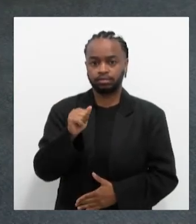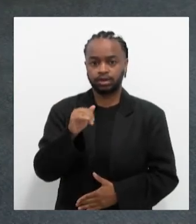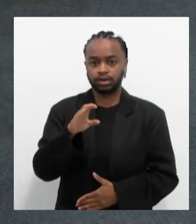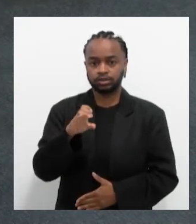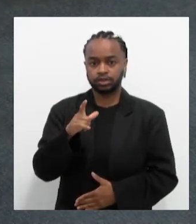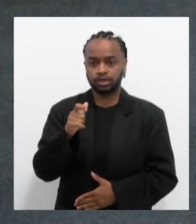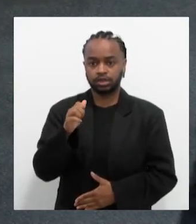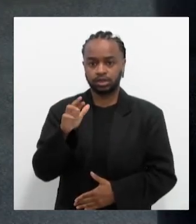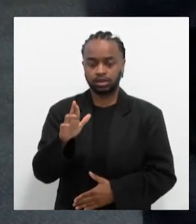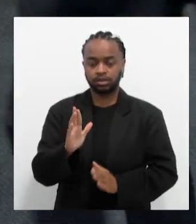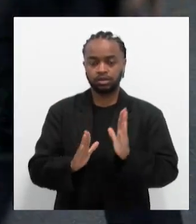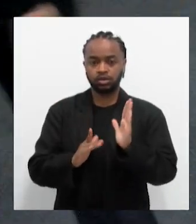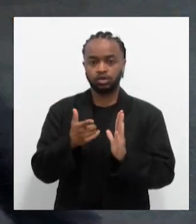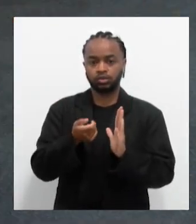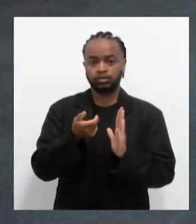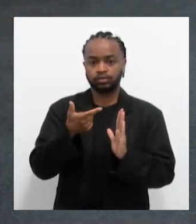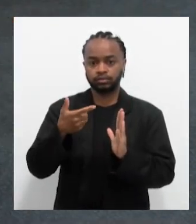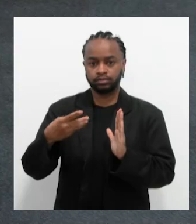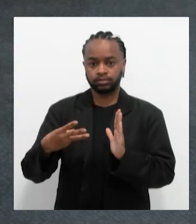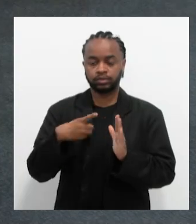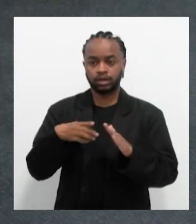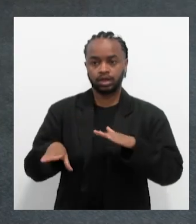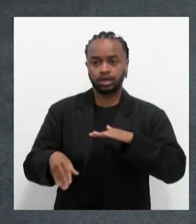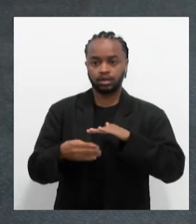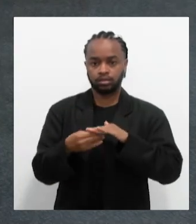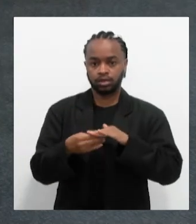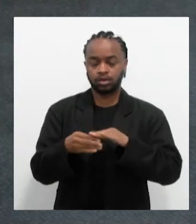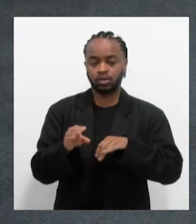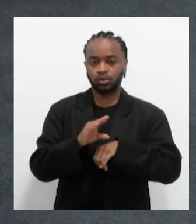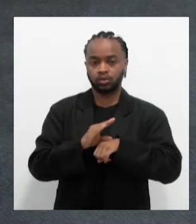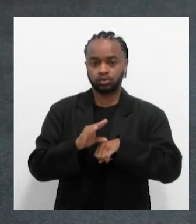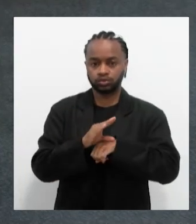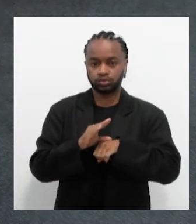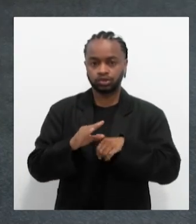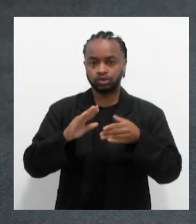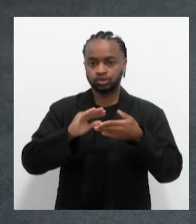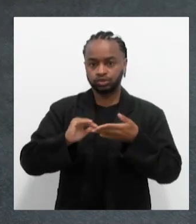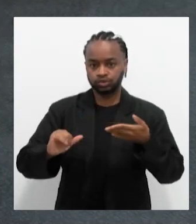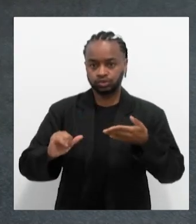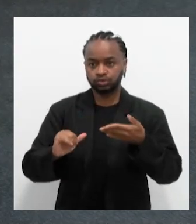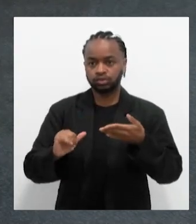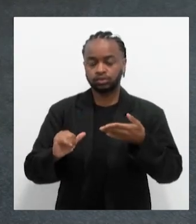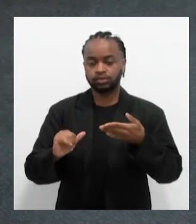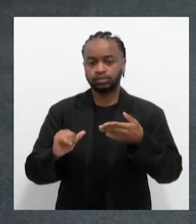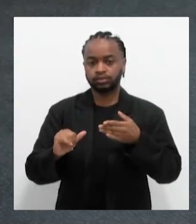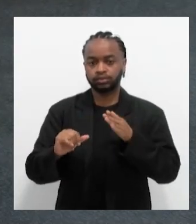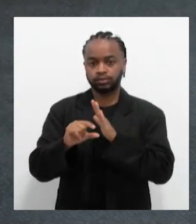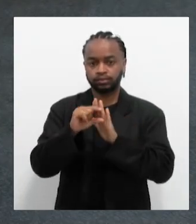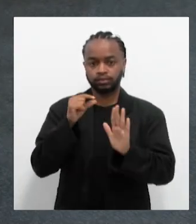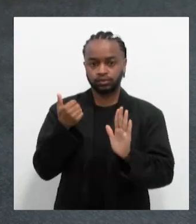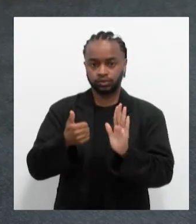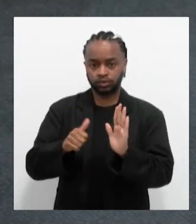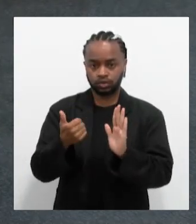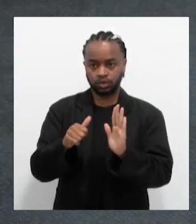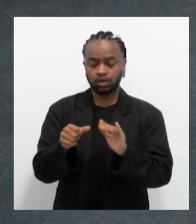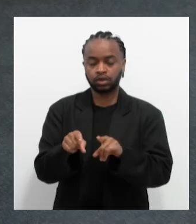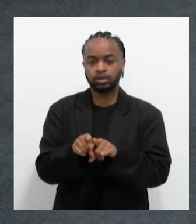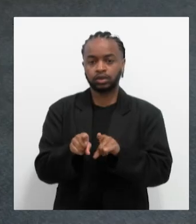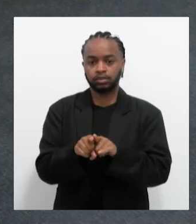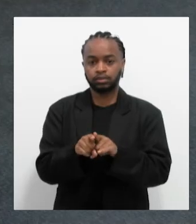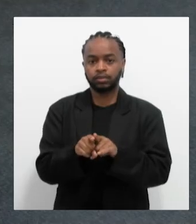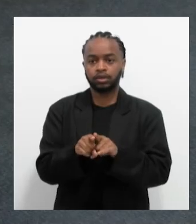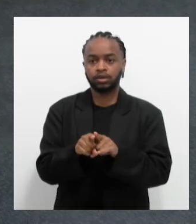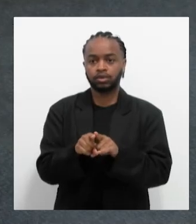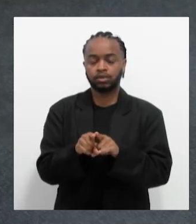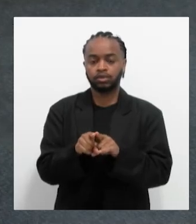em 2023, uma emenda à Constituição, suprimimos o parágrafo 11 e fizemos